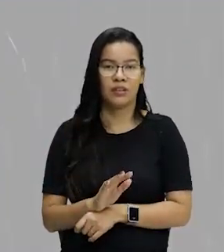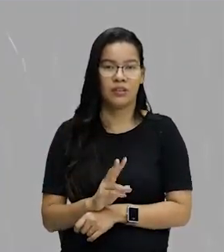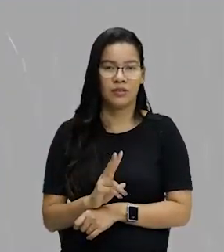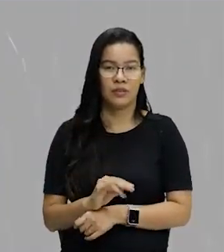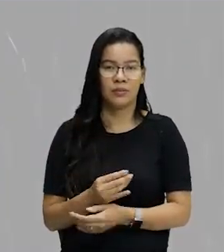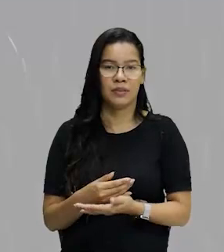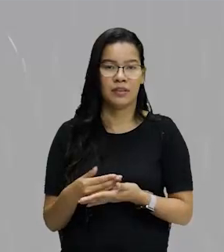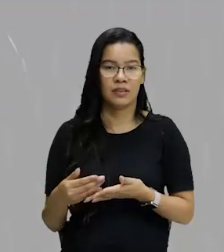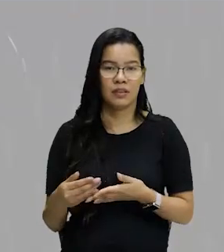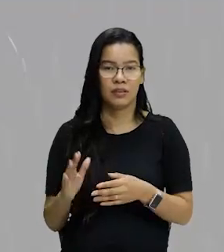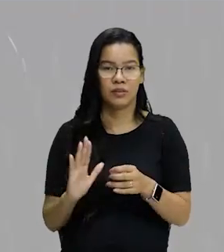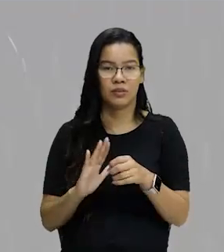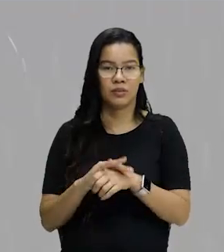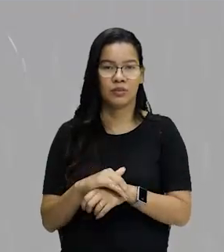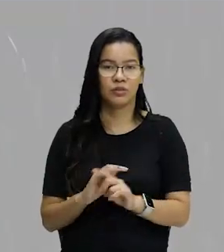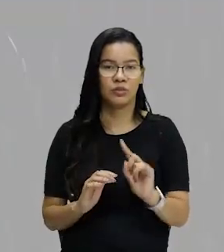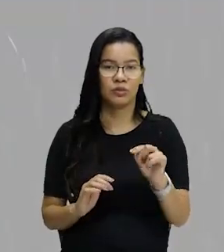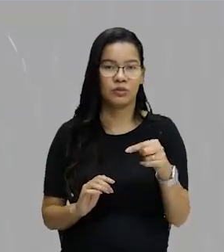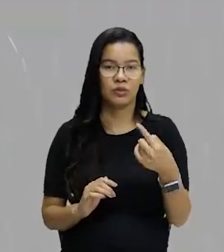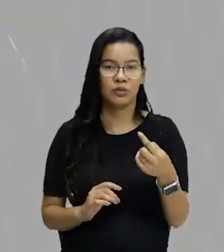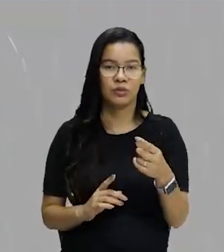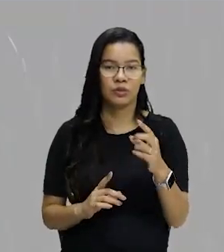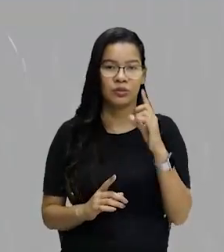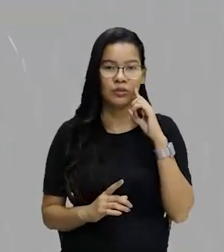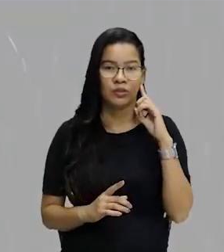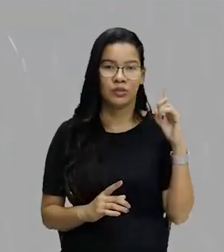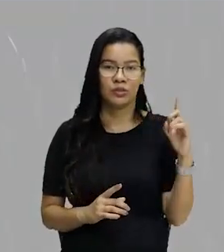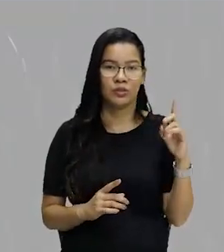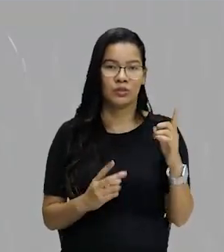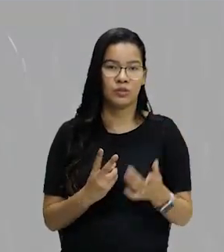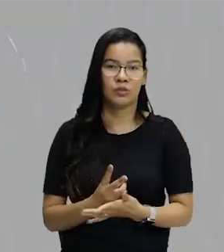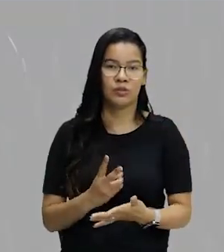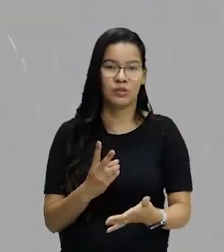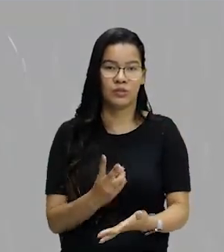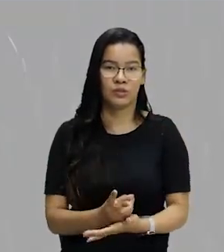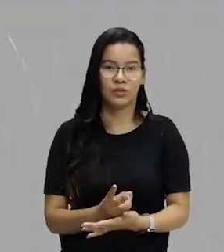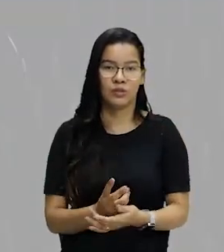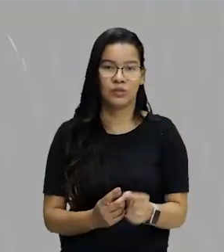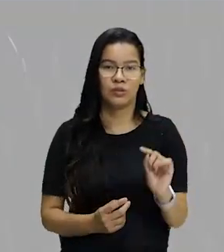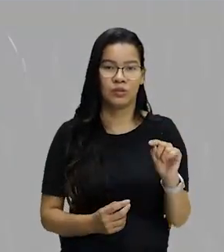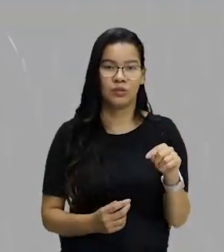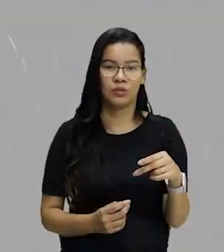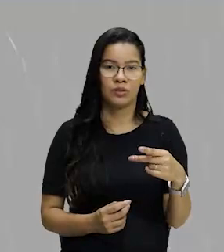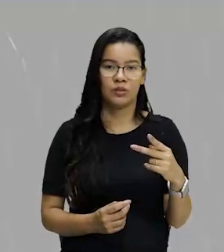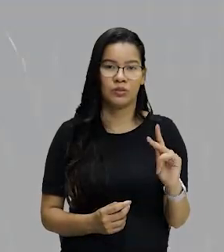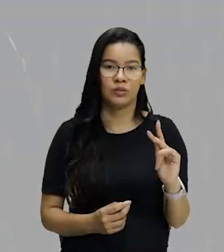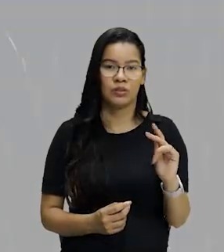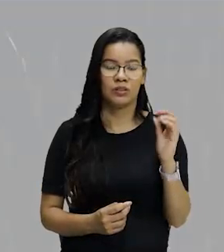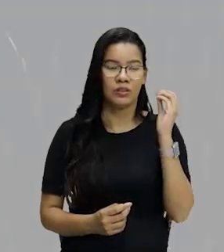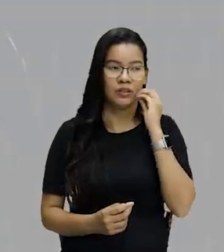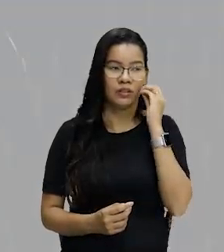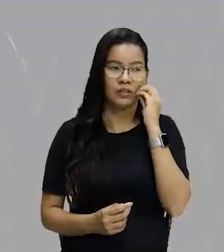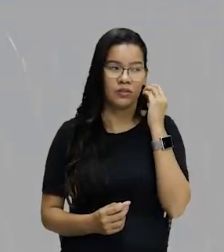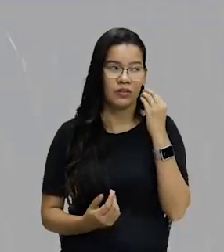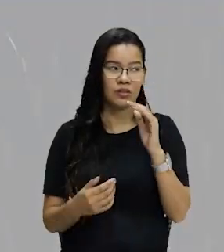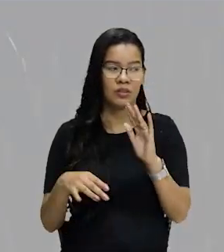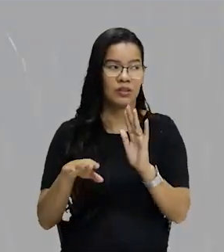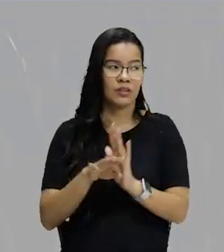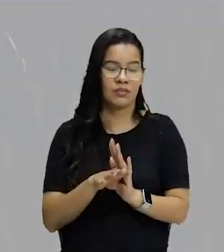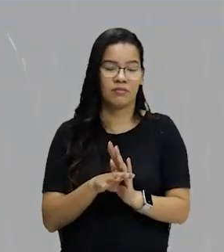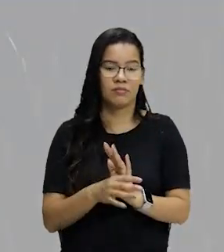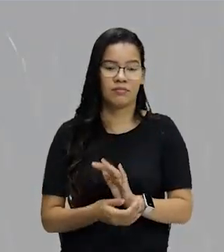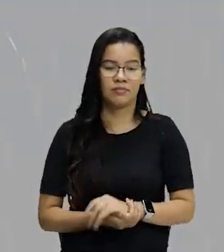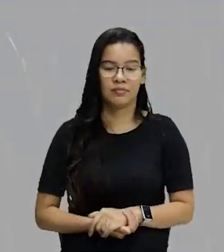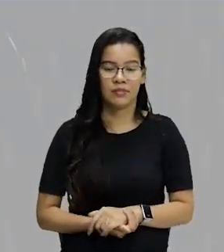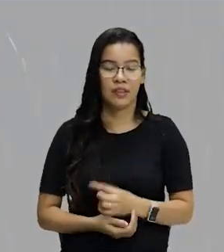a noite para no outro dia eles continuarem a sua tentativa de chegar ao cume, a sua